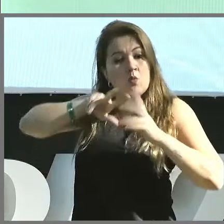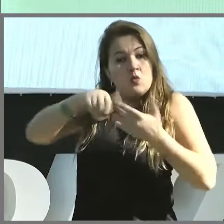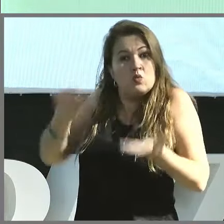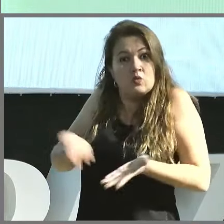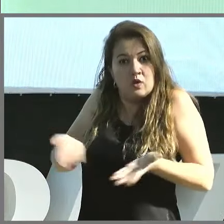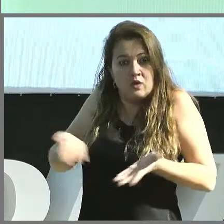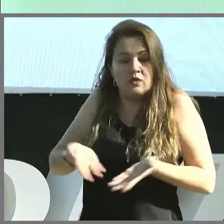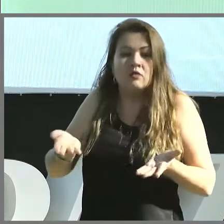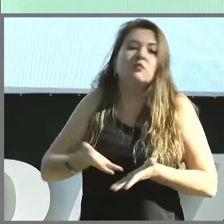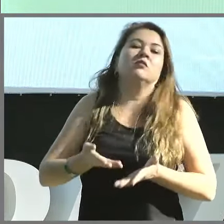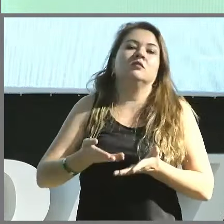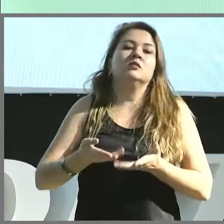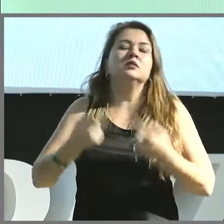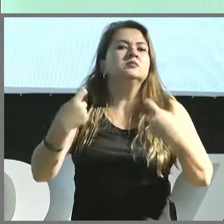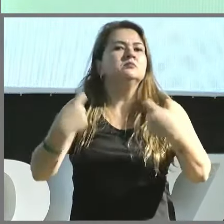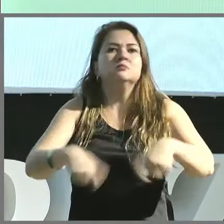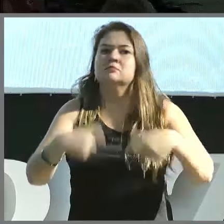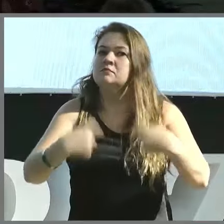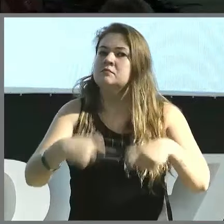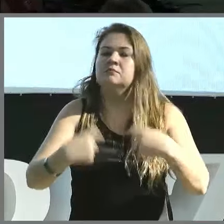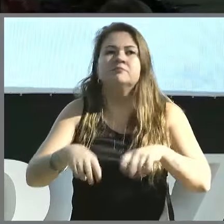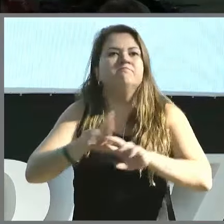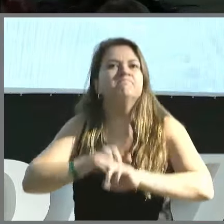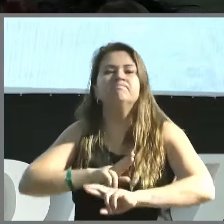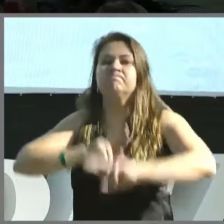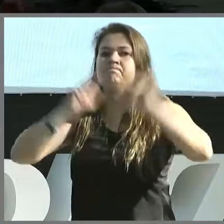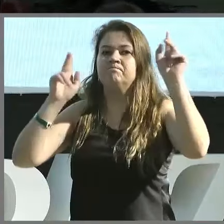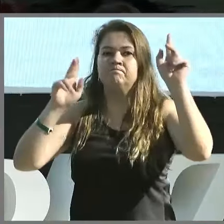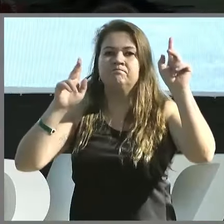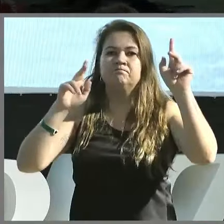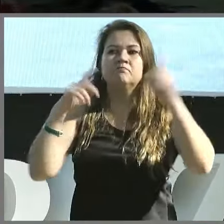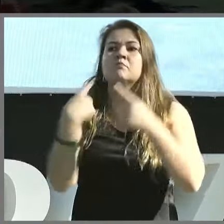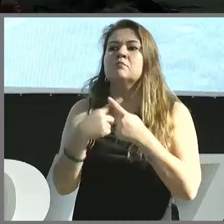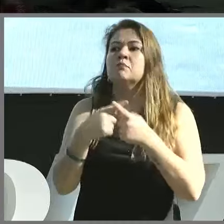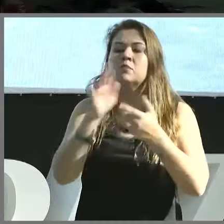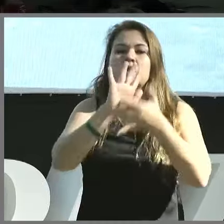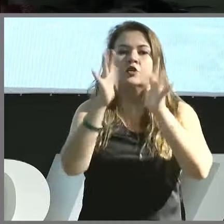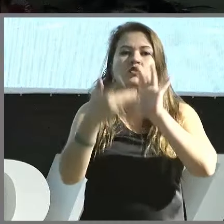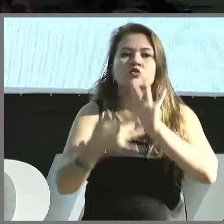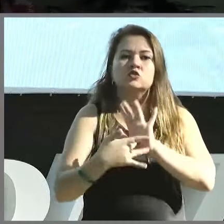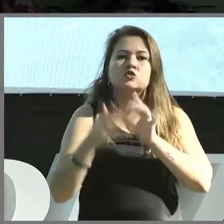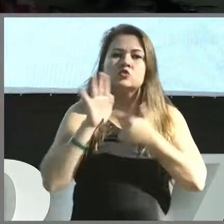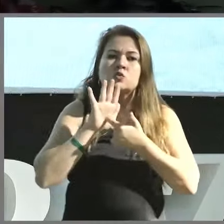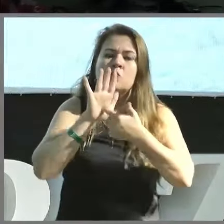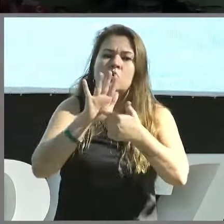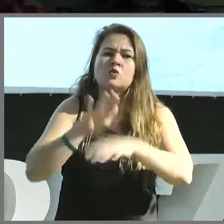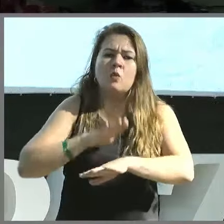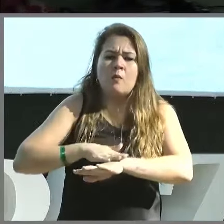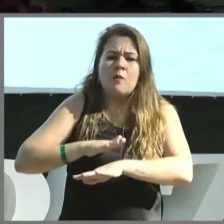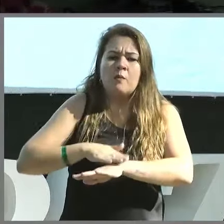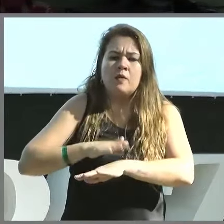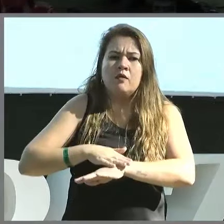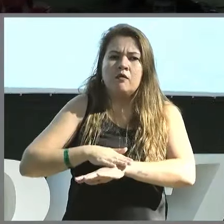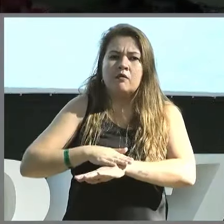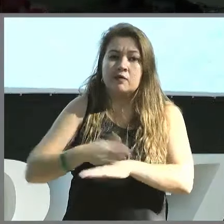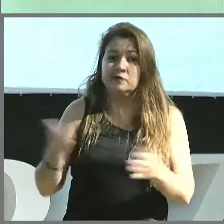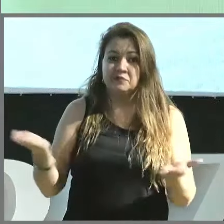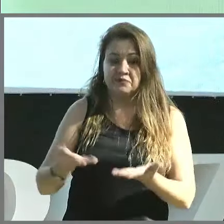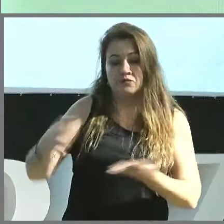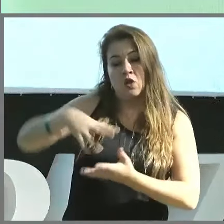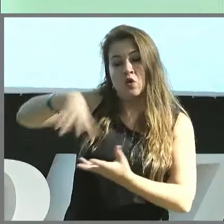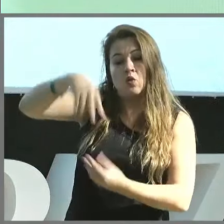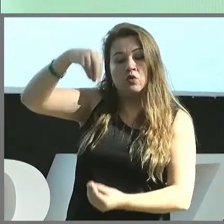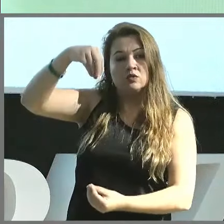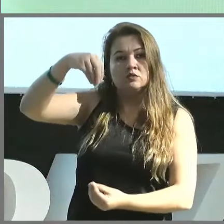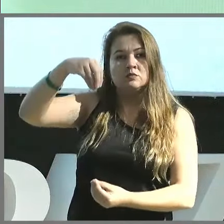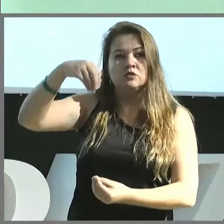nunca, precisa fazer essa diferença que Jesus propôs ao seu tempo. E o Espiritismo nos coloca